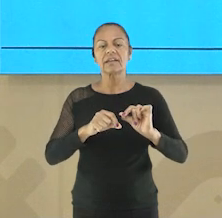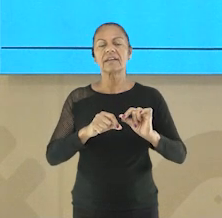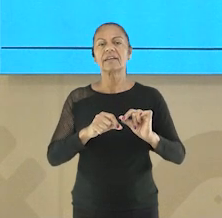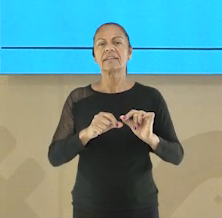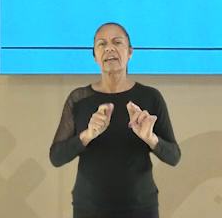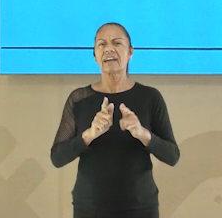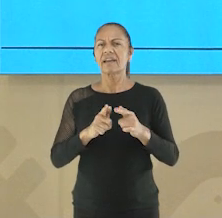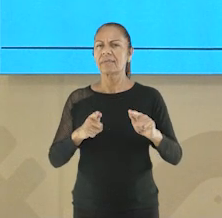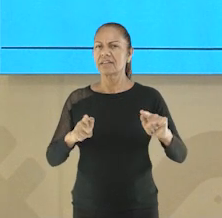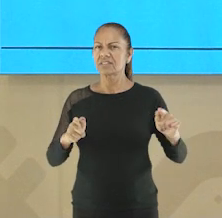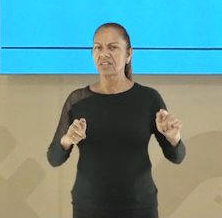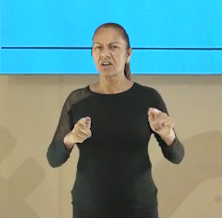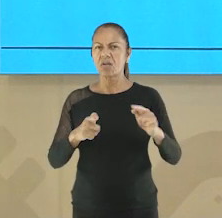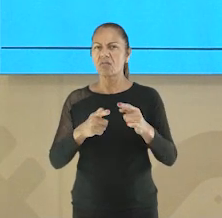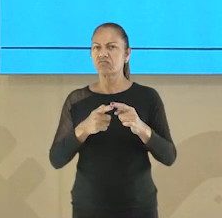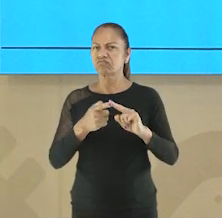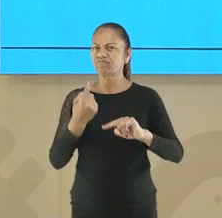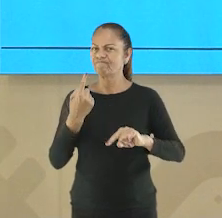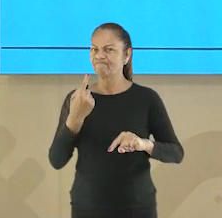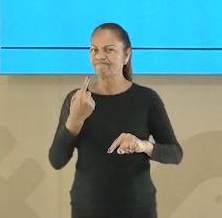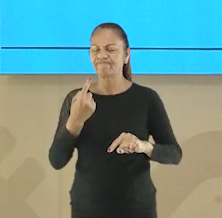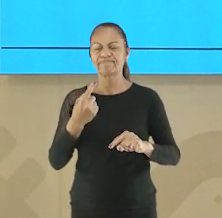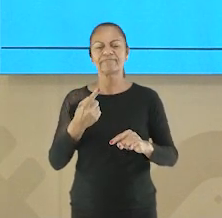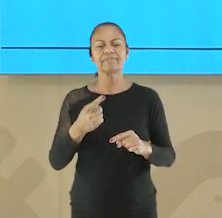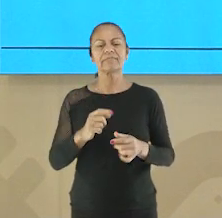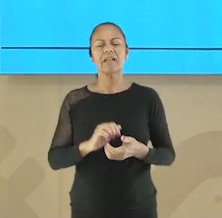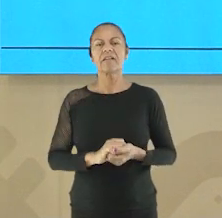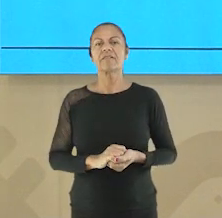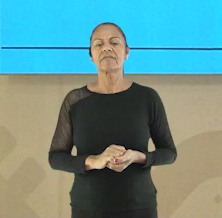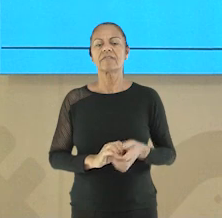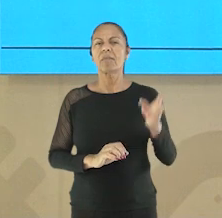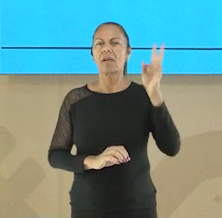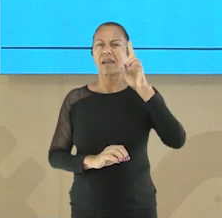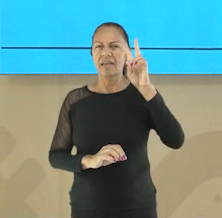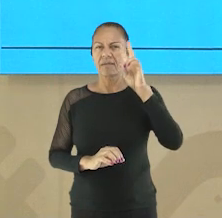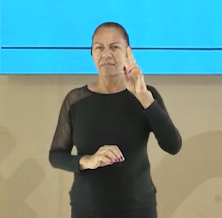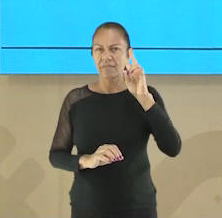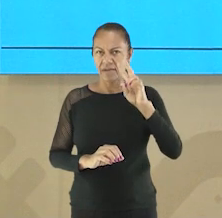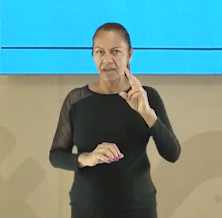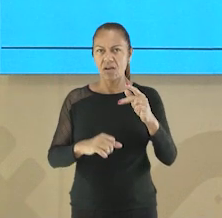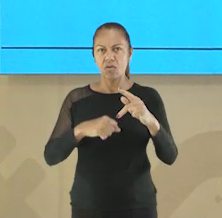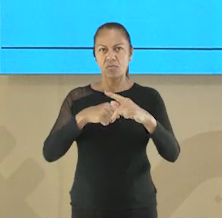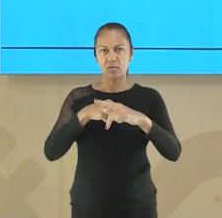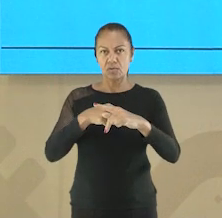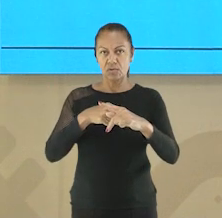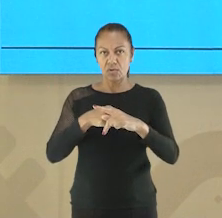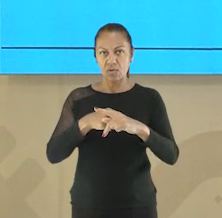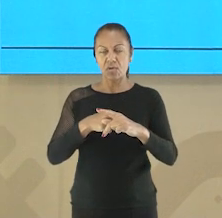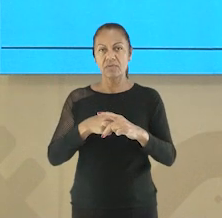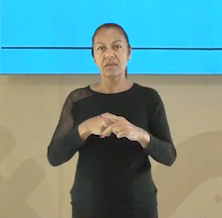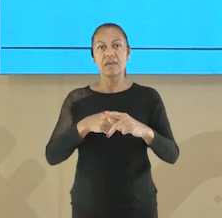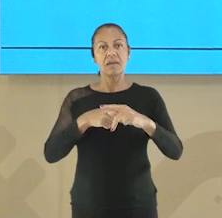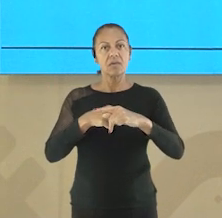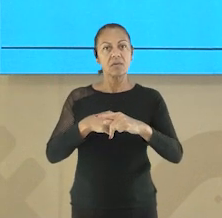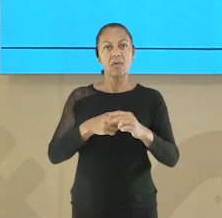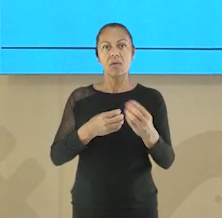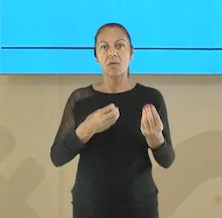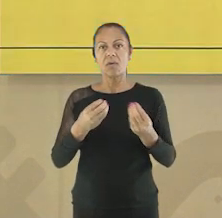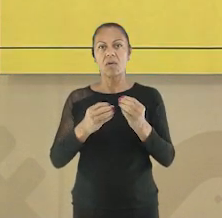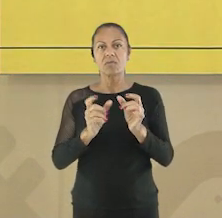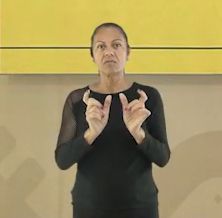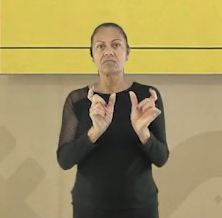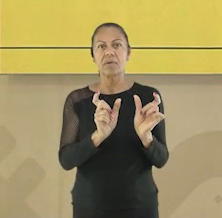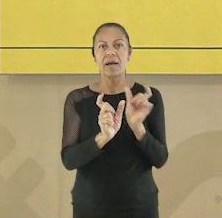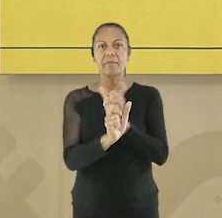posição gramaticalmente correta. Vamos relembrar rapidamente colocação pronominal para entendermos melhor este erro?